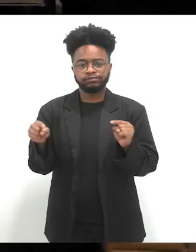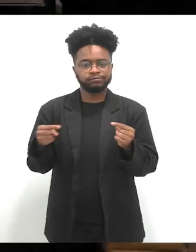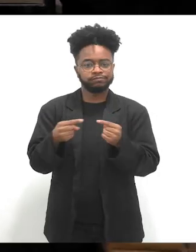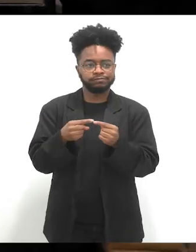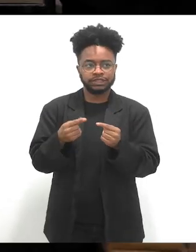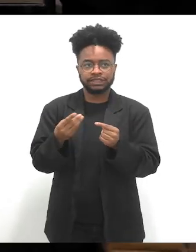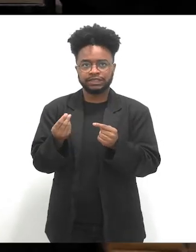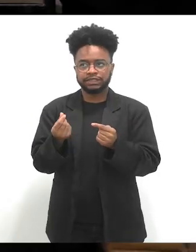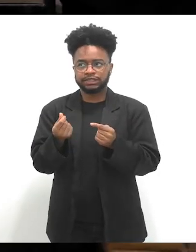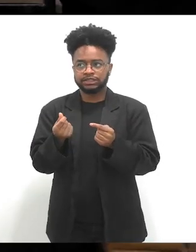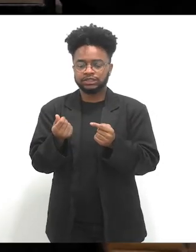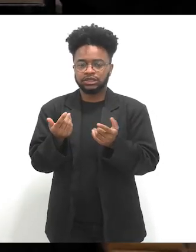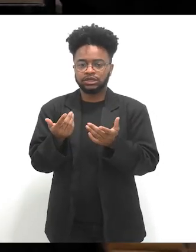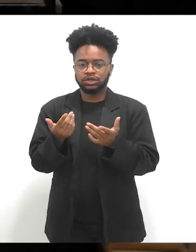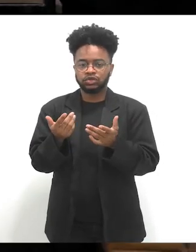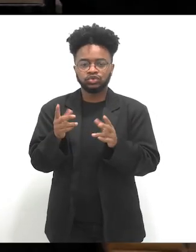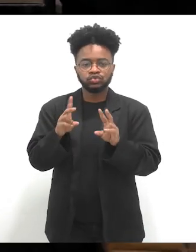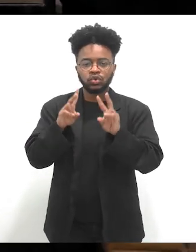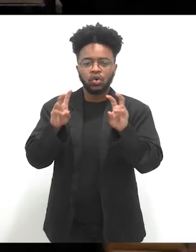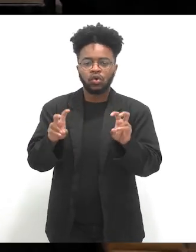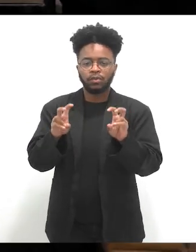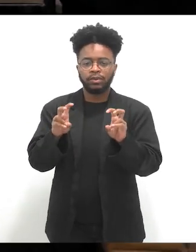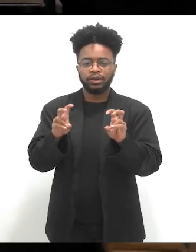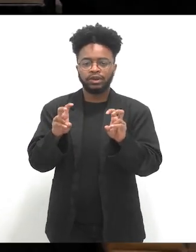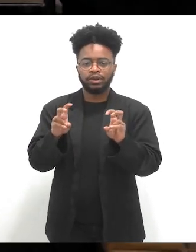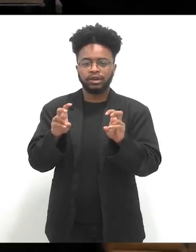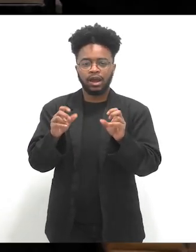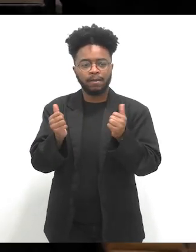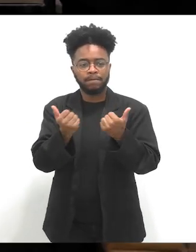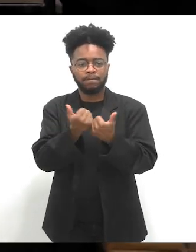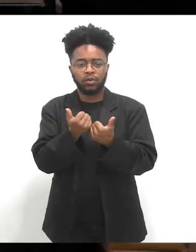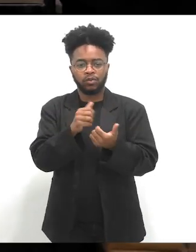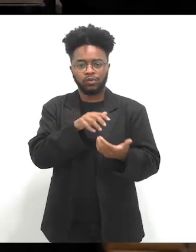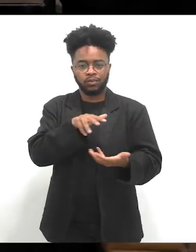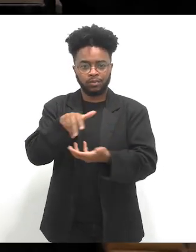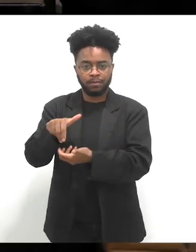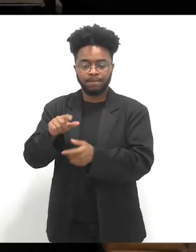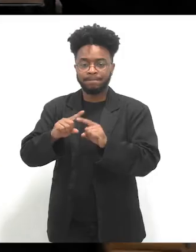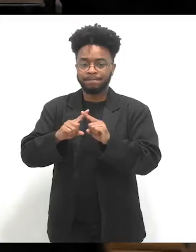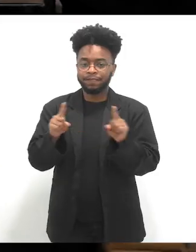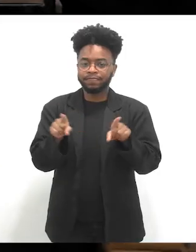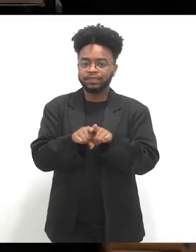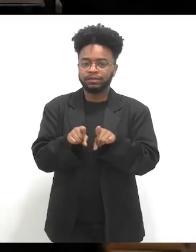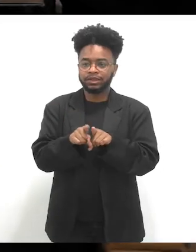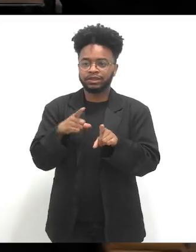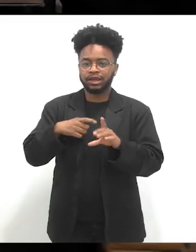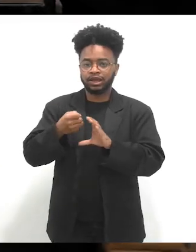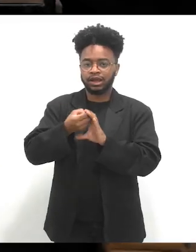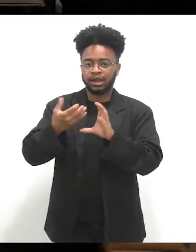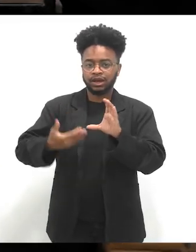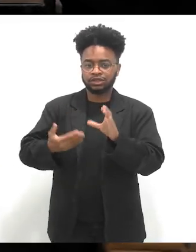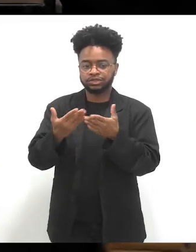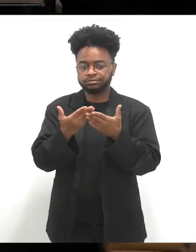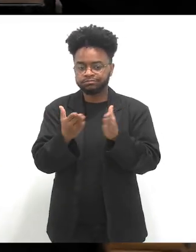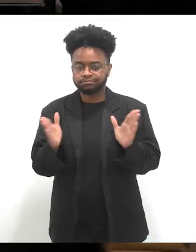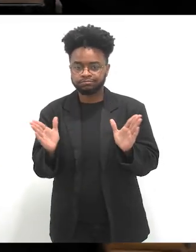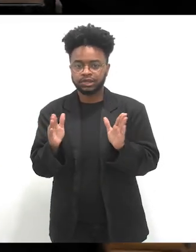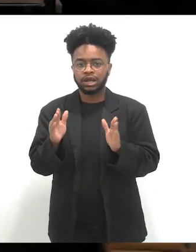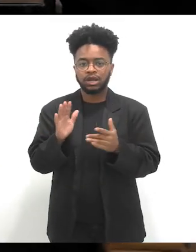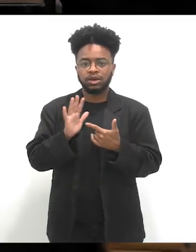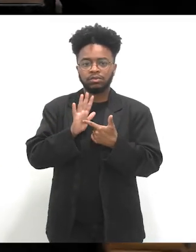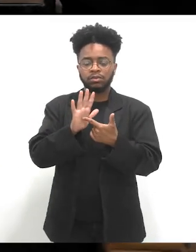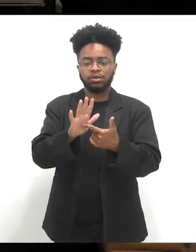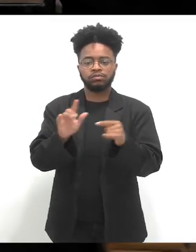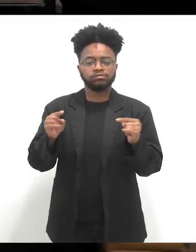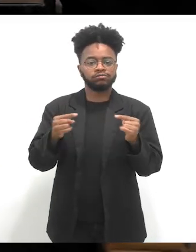definições voltadas desse aparato internacional, mas também uma definição mais ampliada que